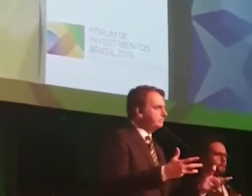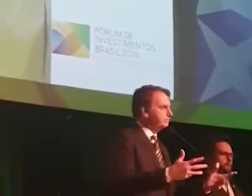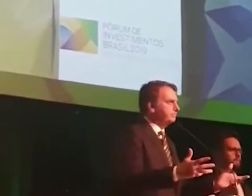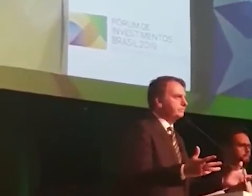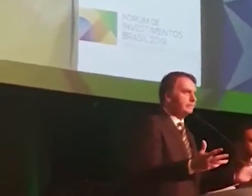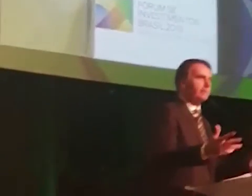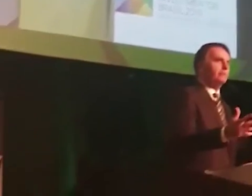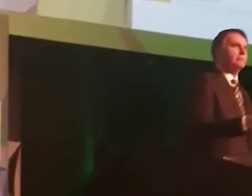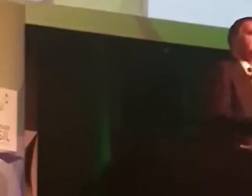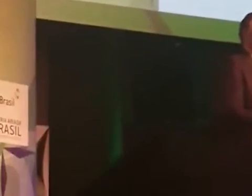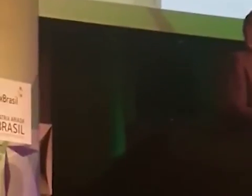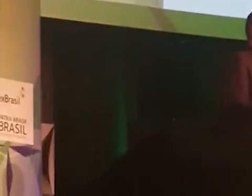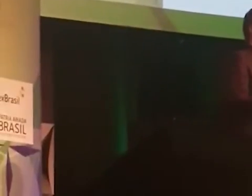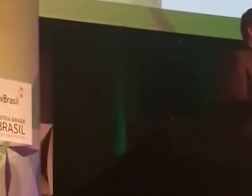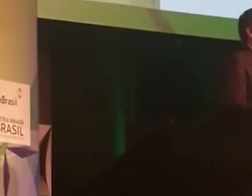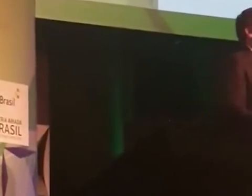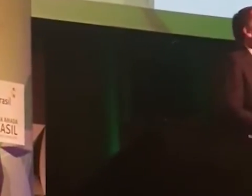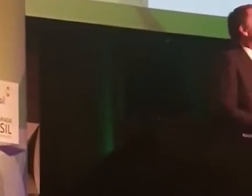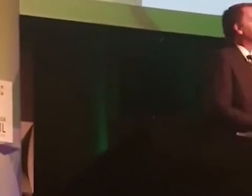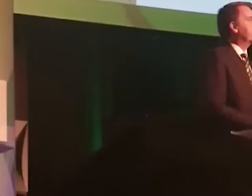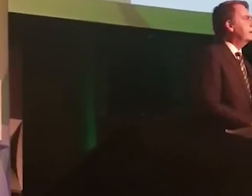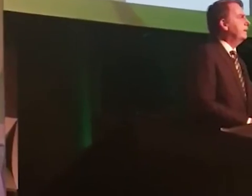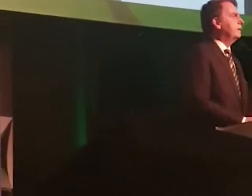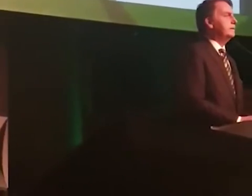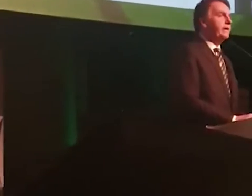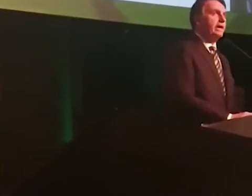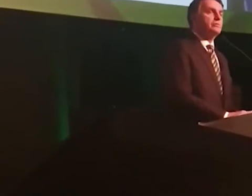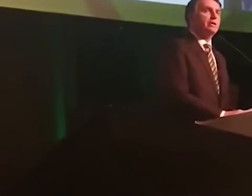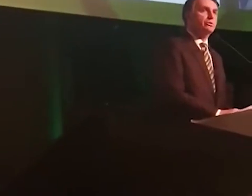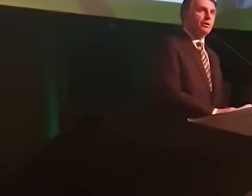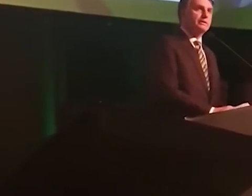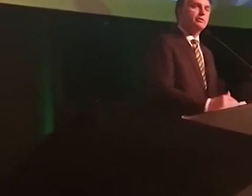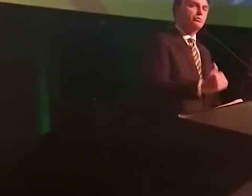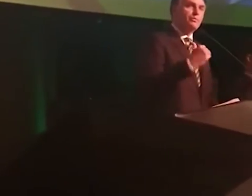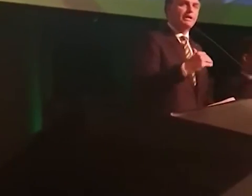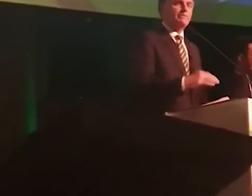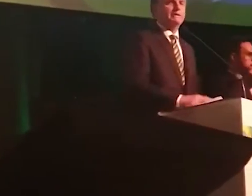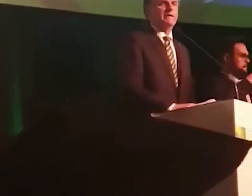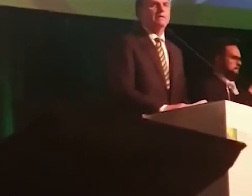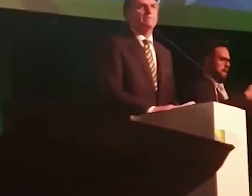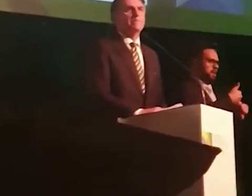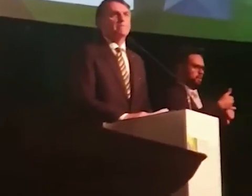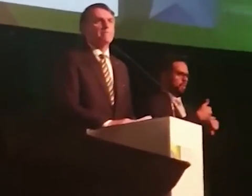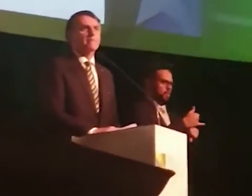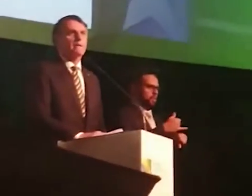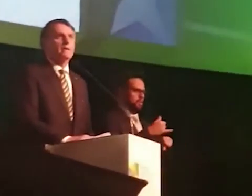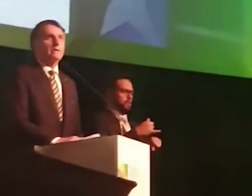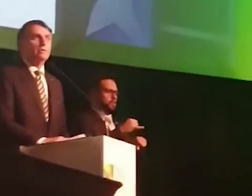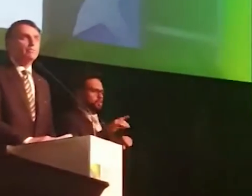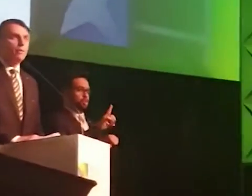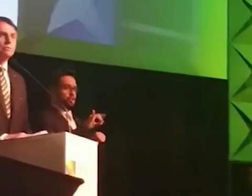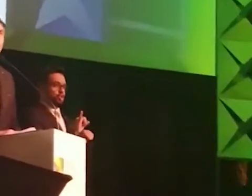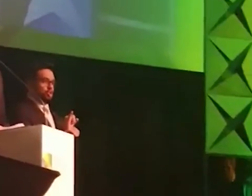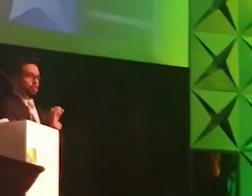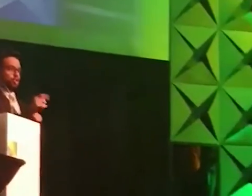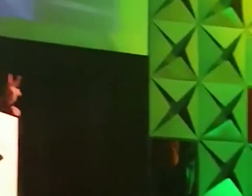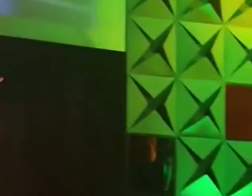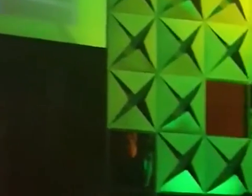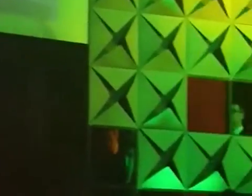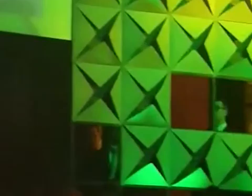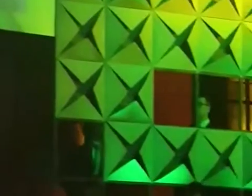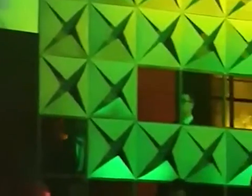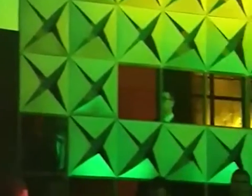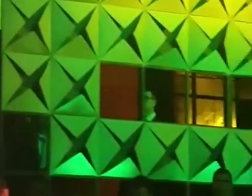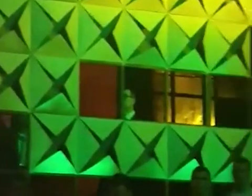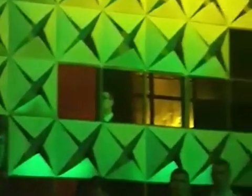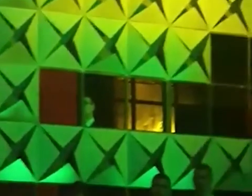piche, não é um petróleo em si, desde dia 2 do mês passado. Então é bom trabalhar com